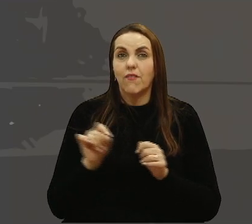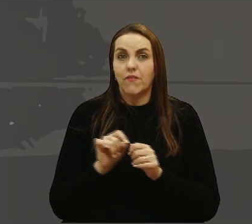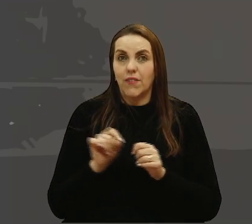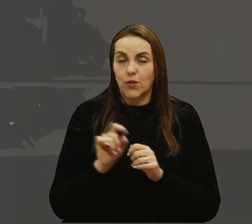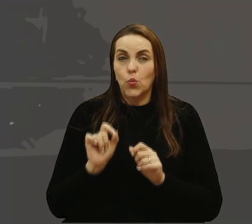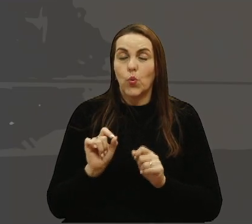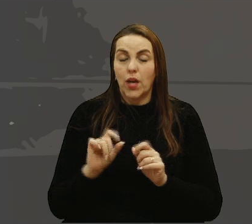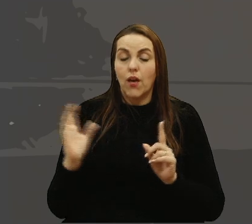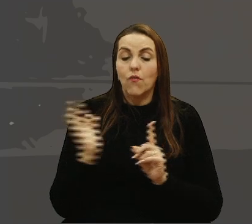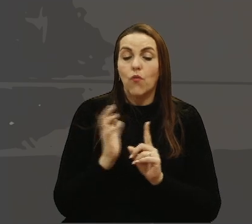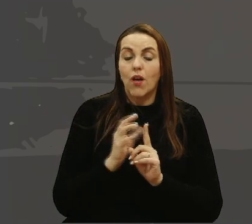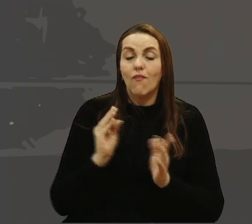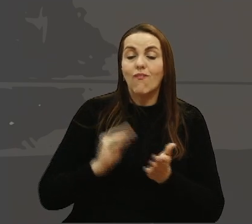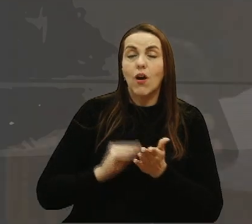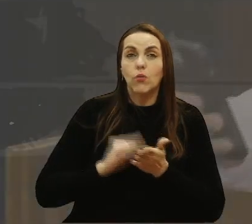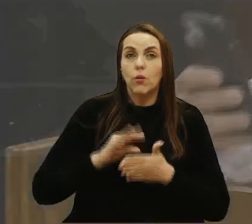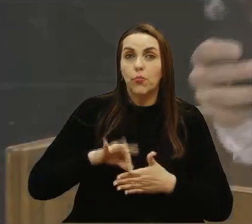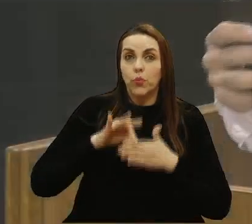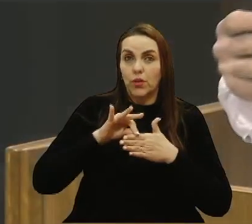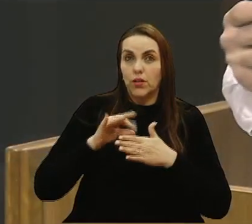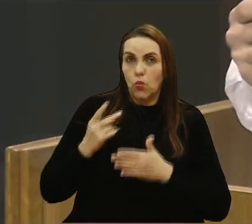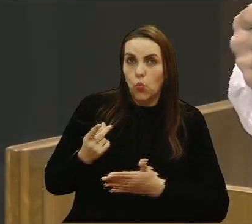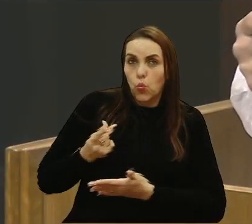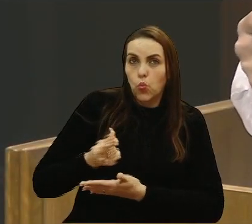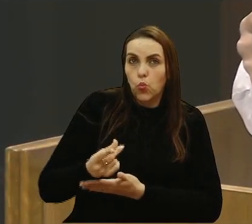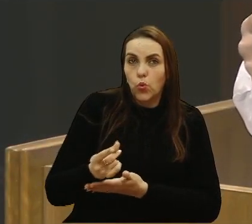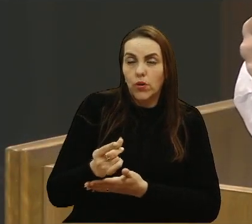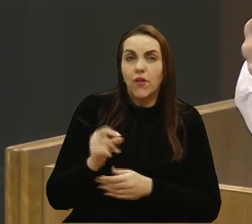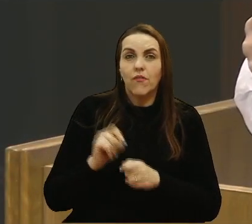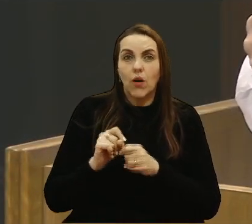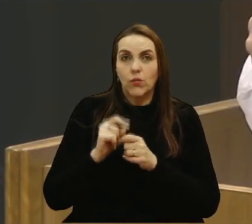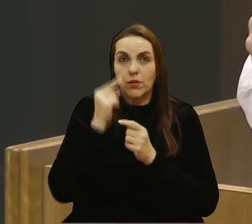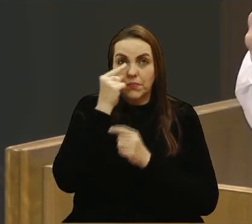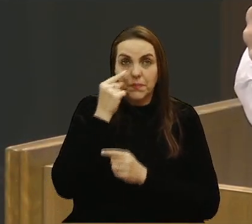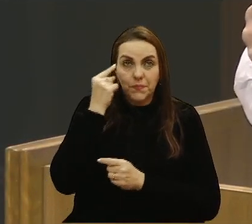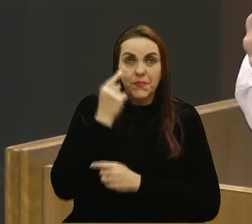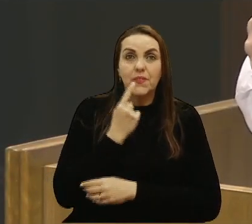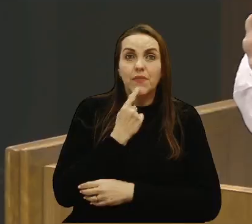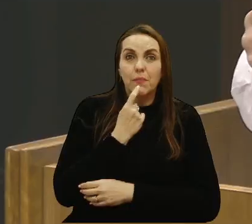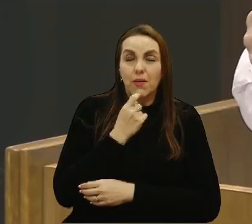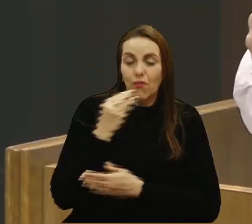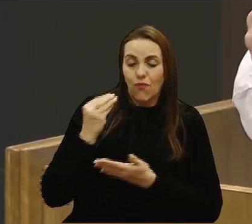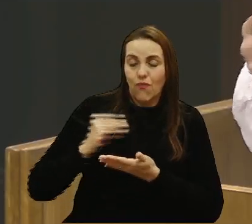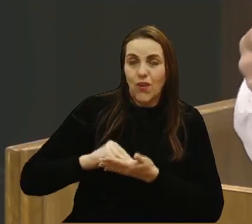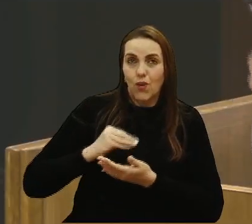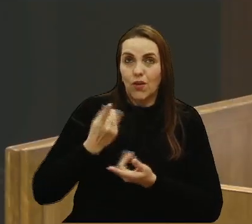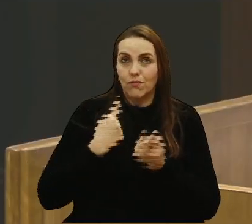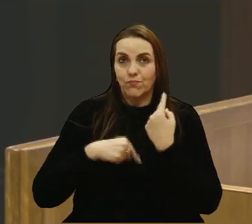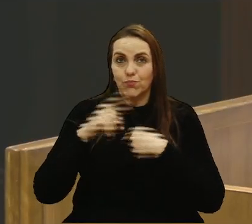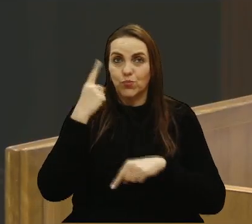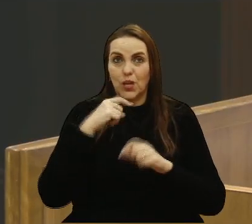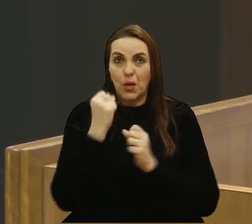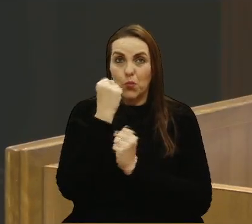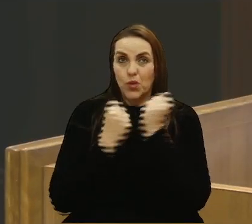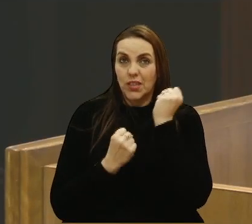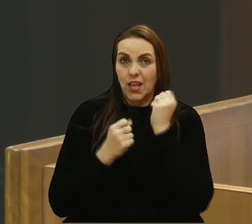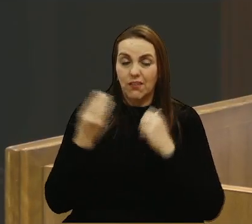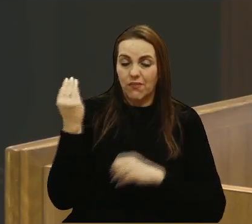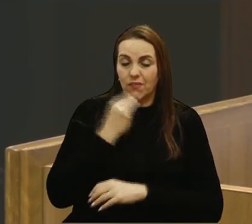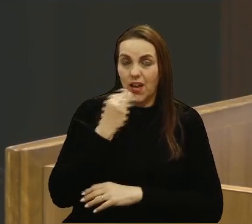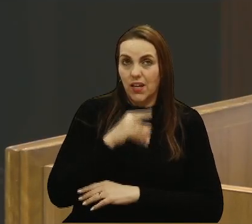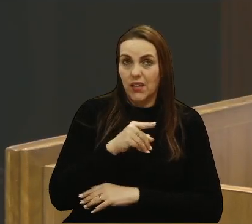longo prazo, isso pode significar anemia, fraqueza imunológica e